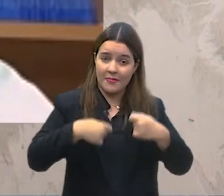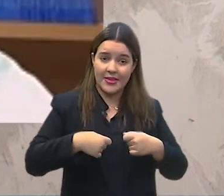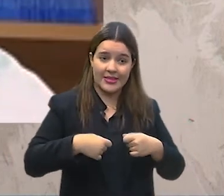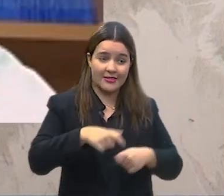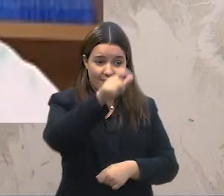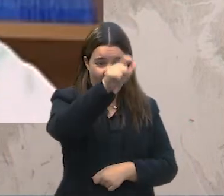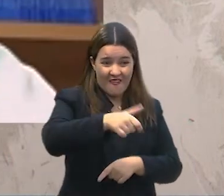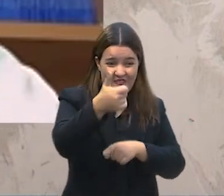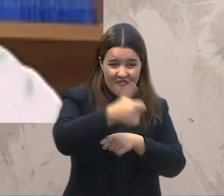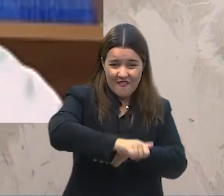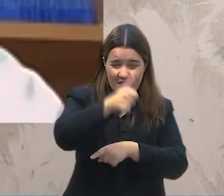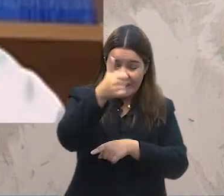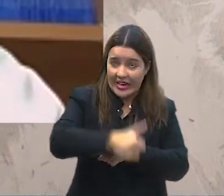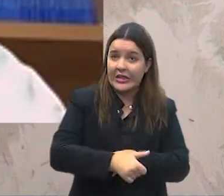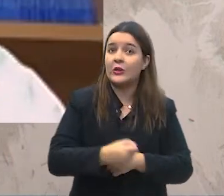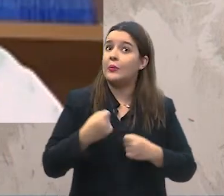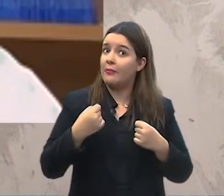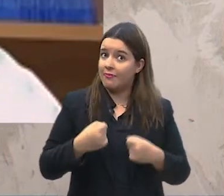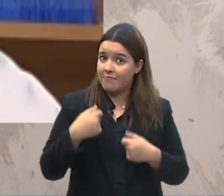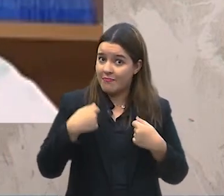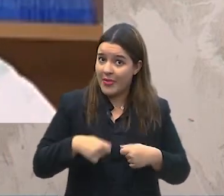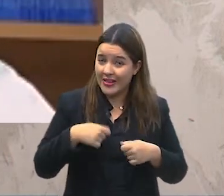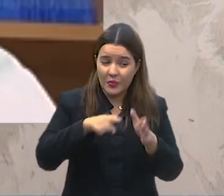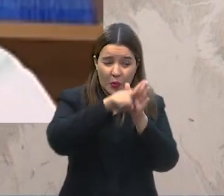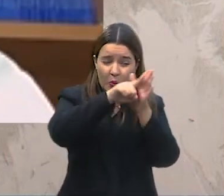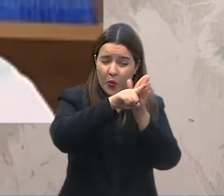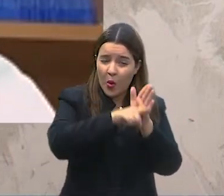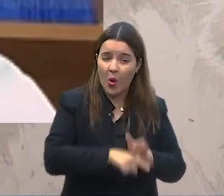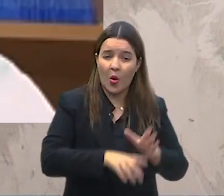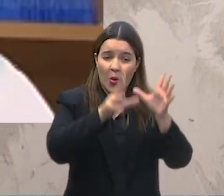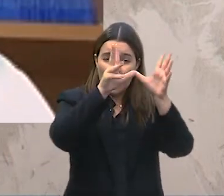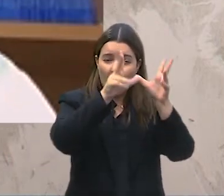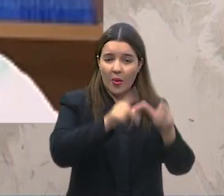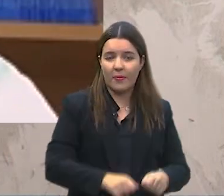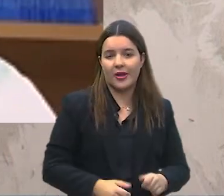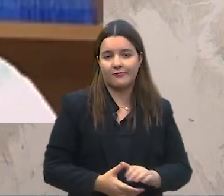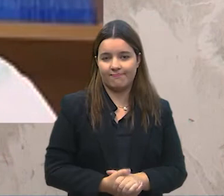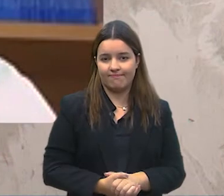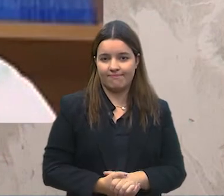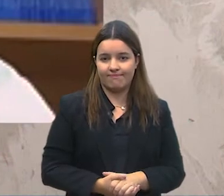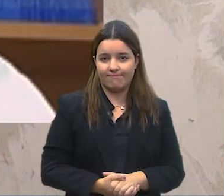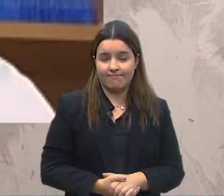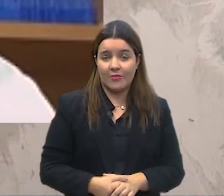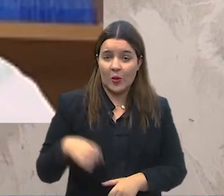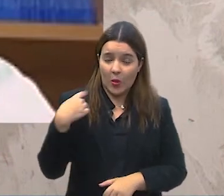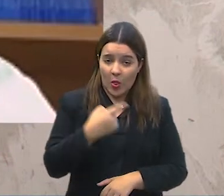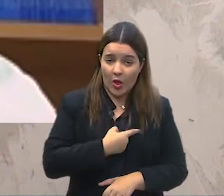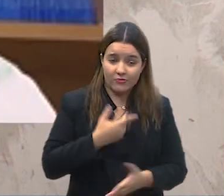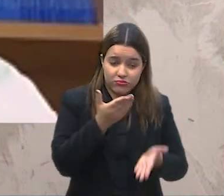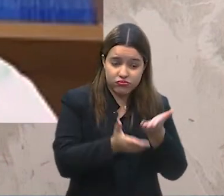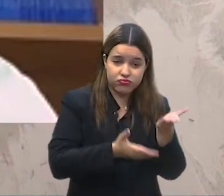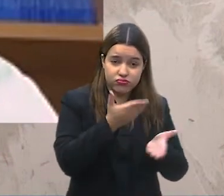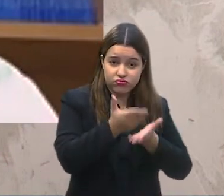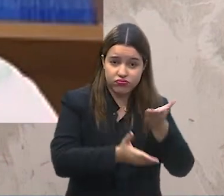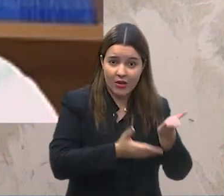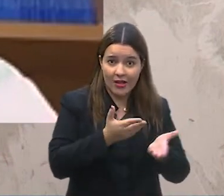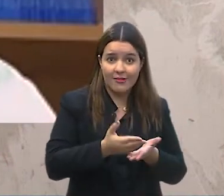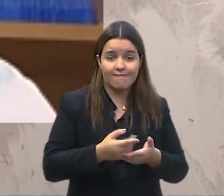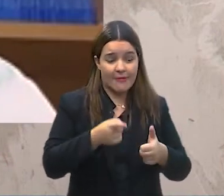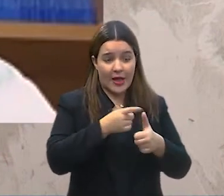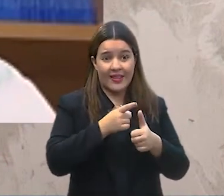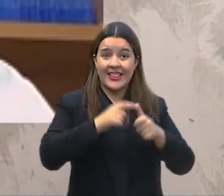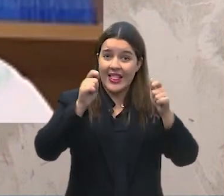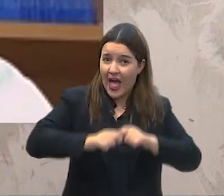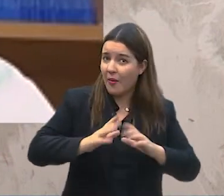diagnóstico de uma determinada doença, seja ela o que for, é se a nossa intervenção é capaz, primeiro, de causar-lhe a cura, se